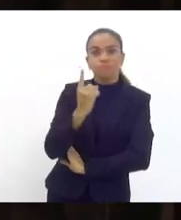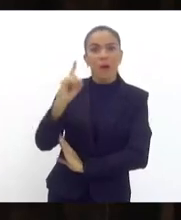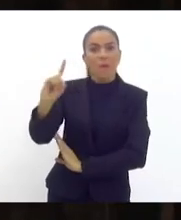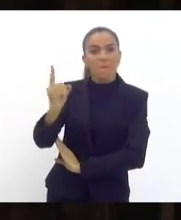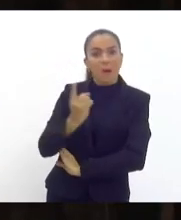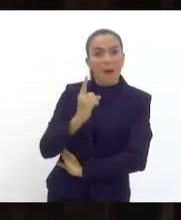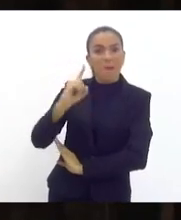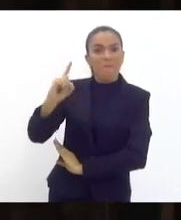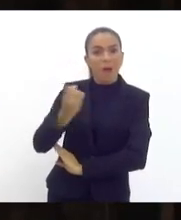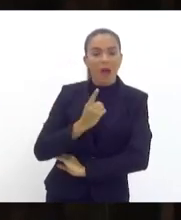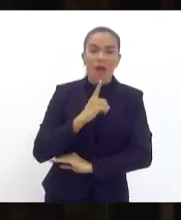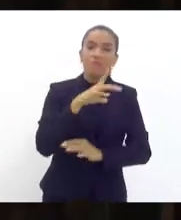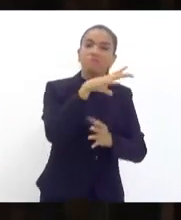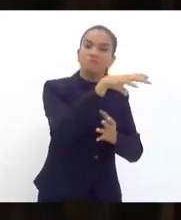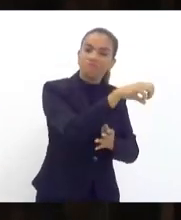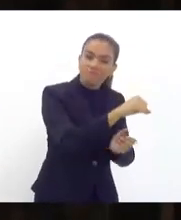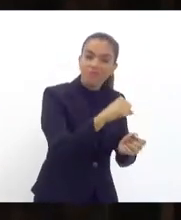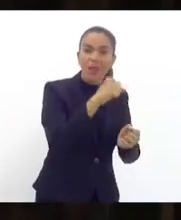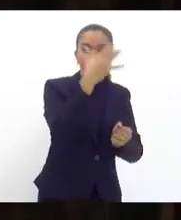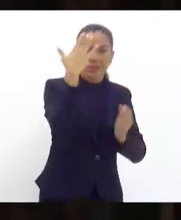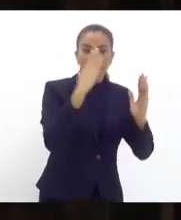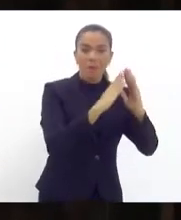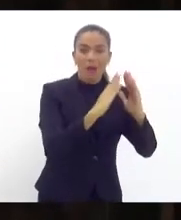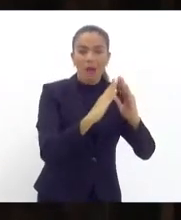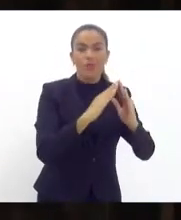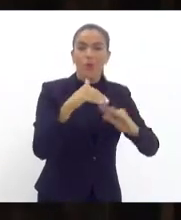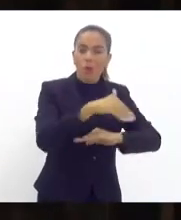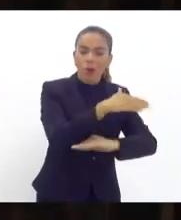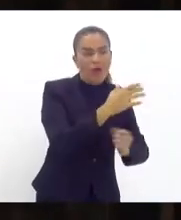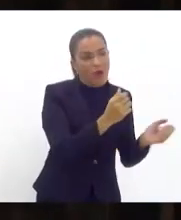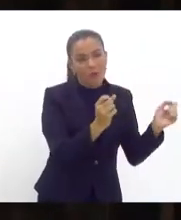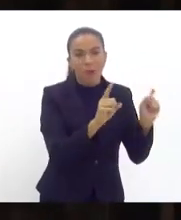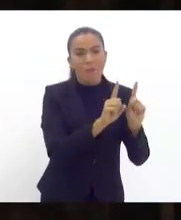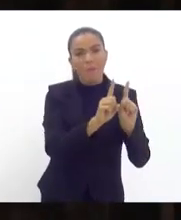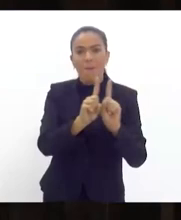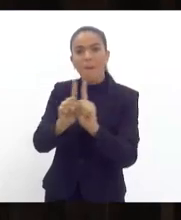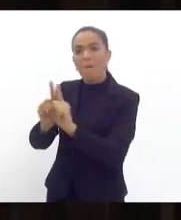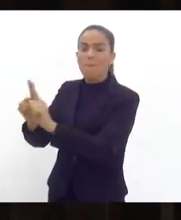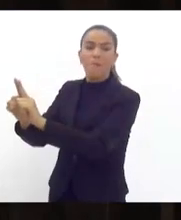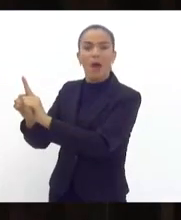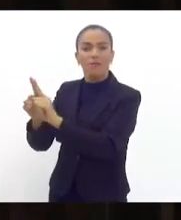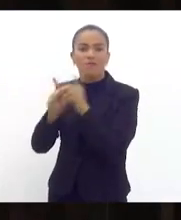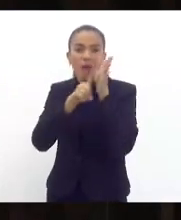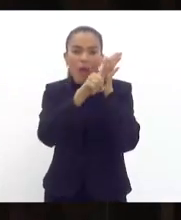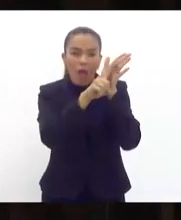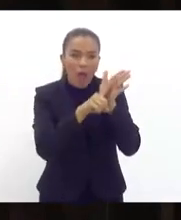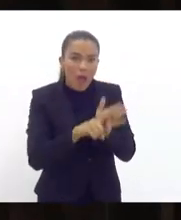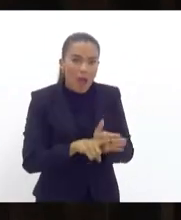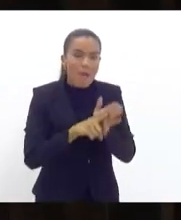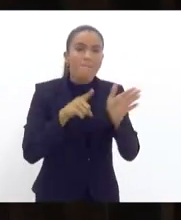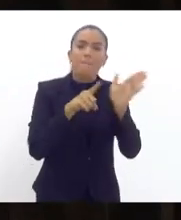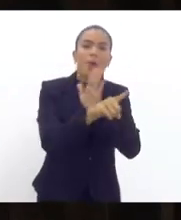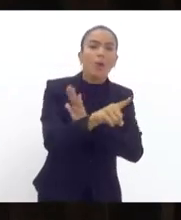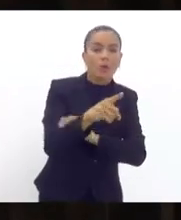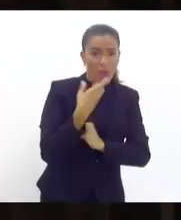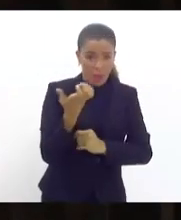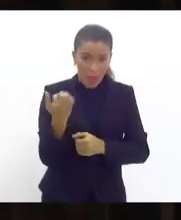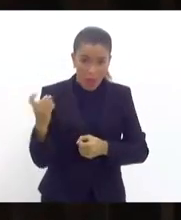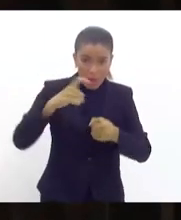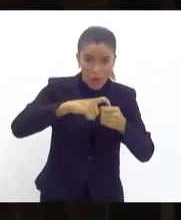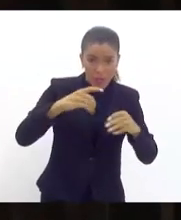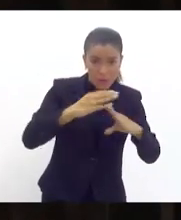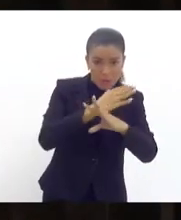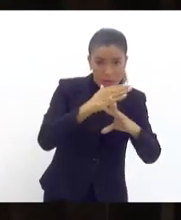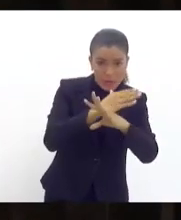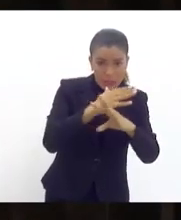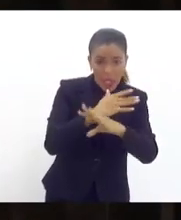recolhem os moradores levam dar um banho fazem uma triagem ver quem é de fora pergunta se quer voltar para